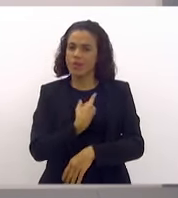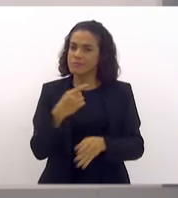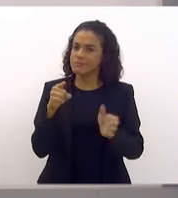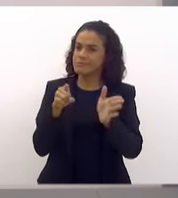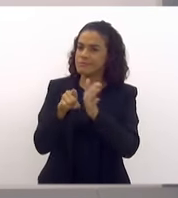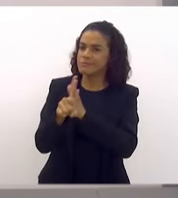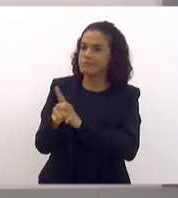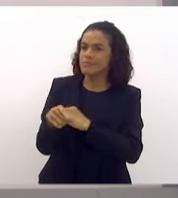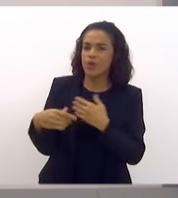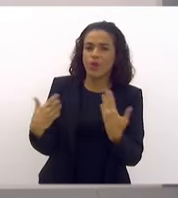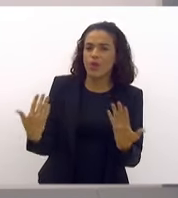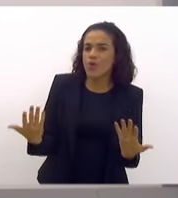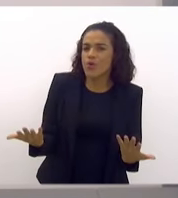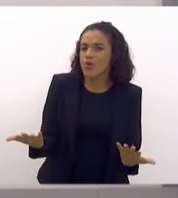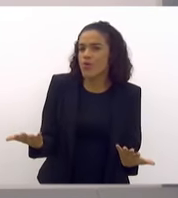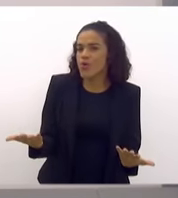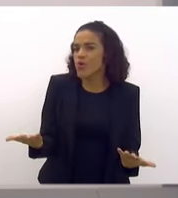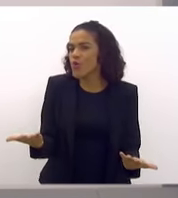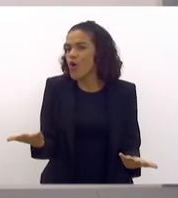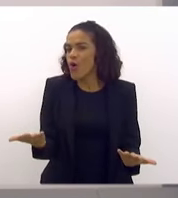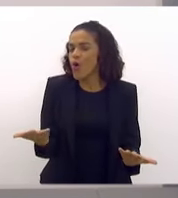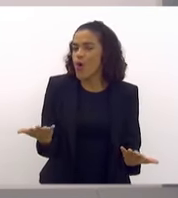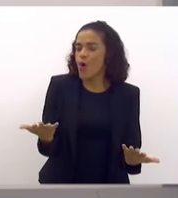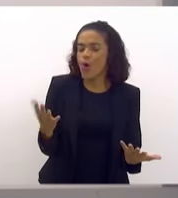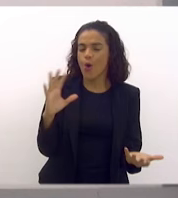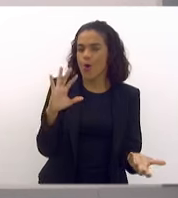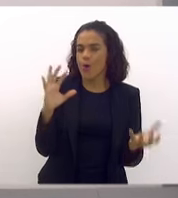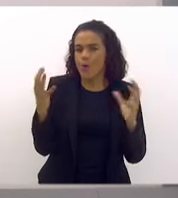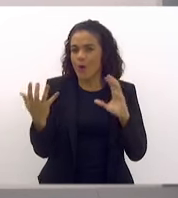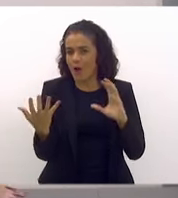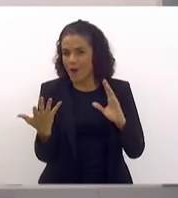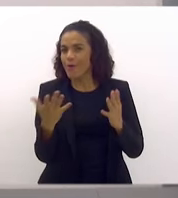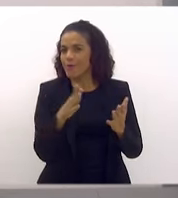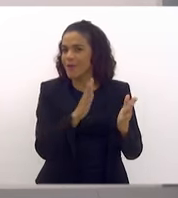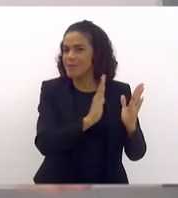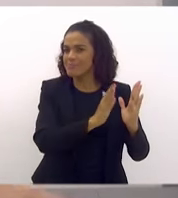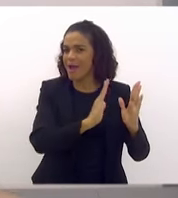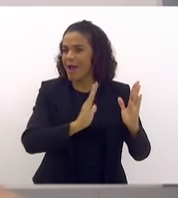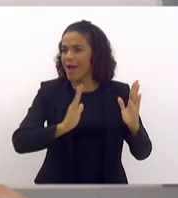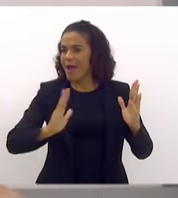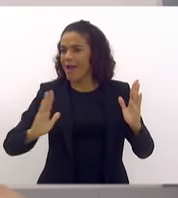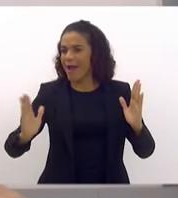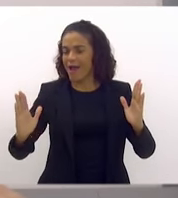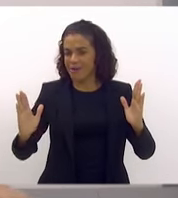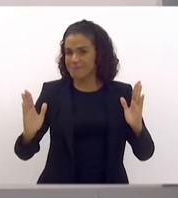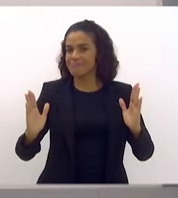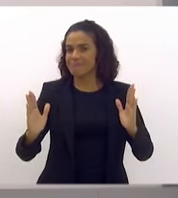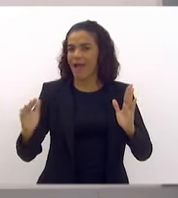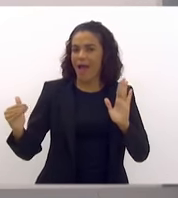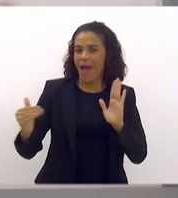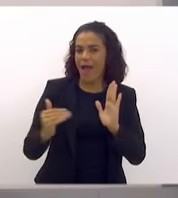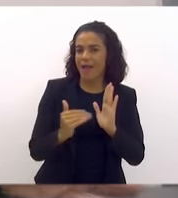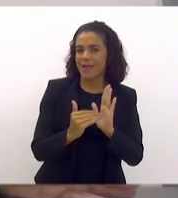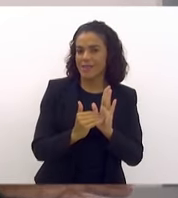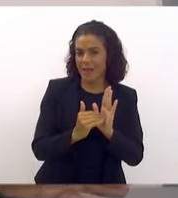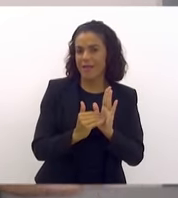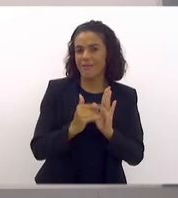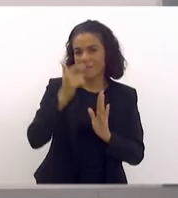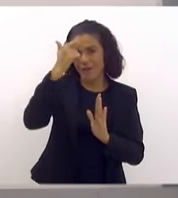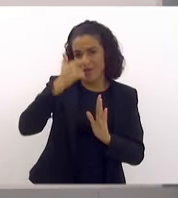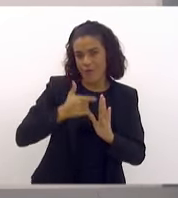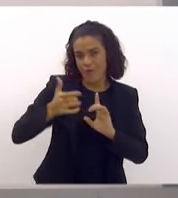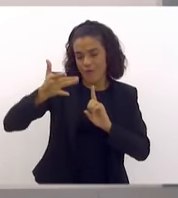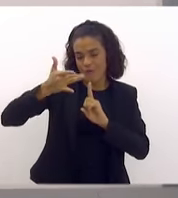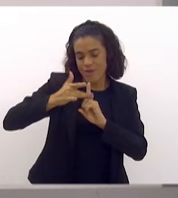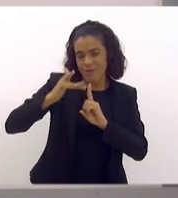era de qual era os procedimentos paraa chegada até aquele momento ali de uma vítima